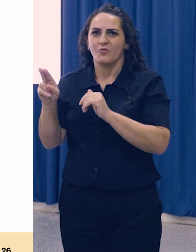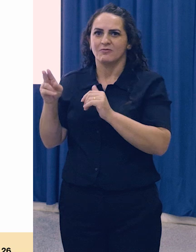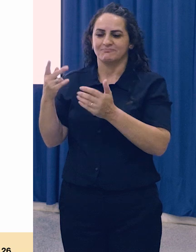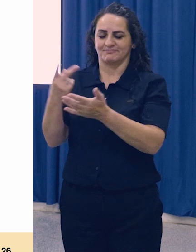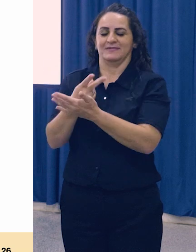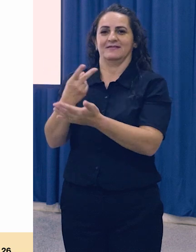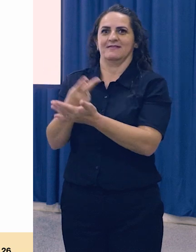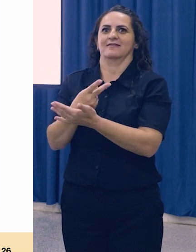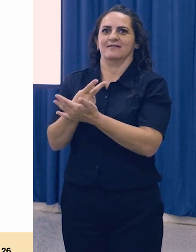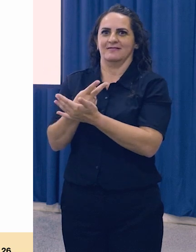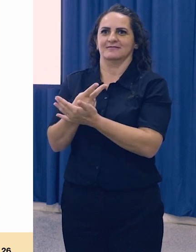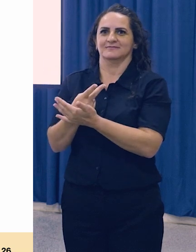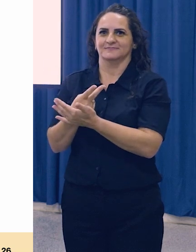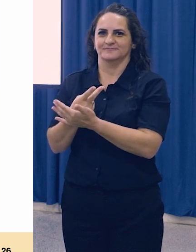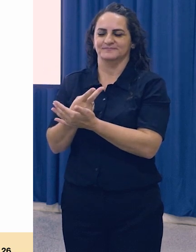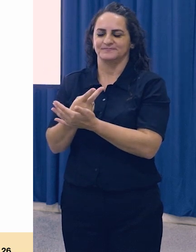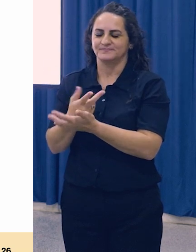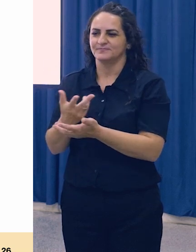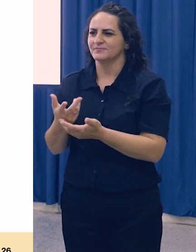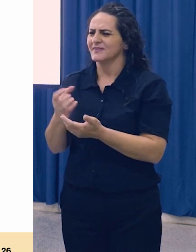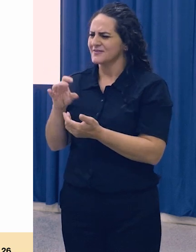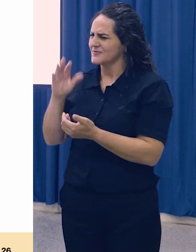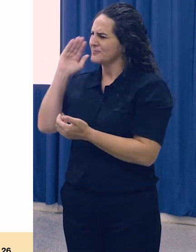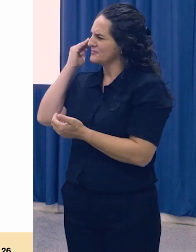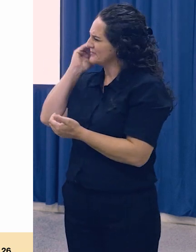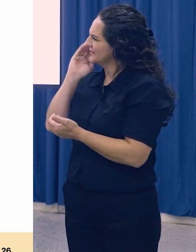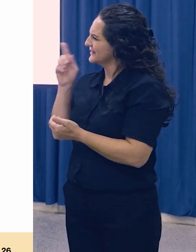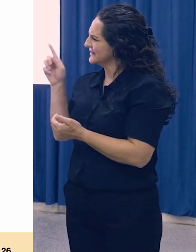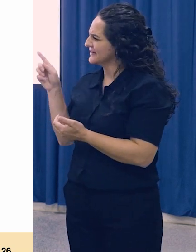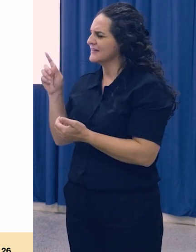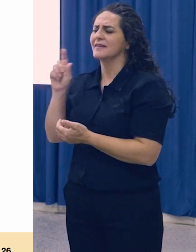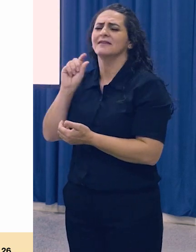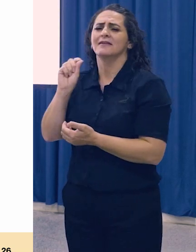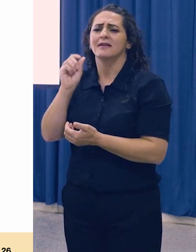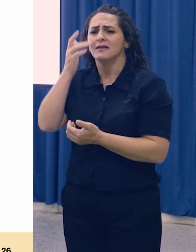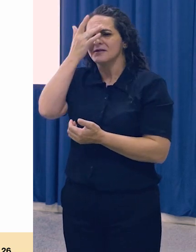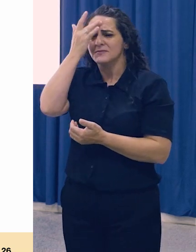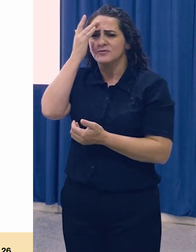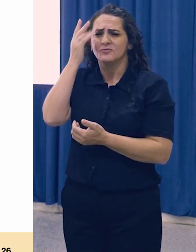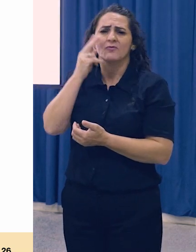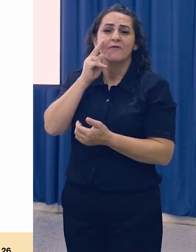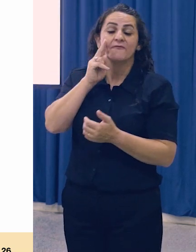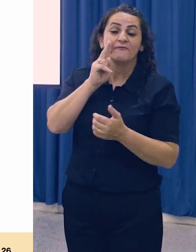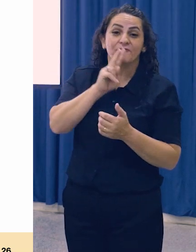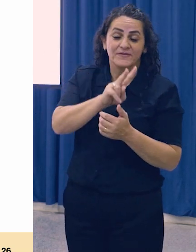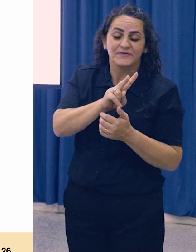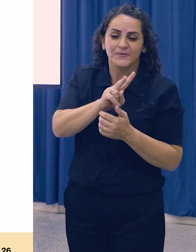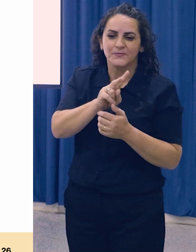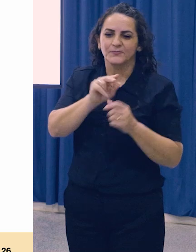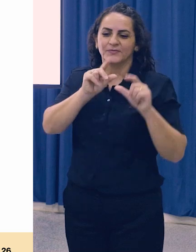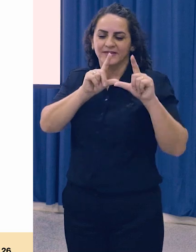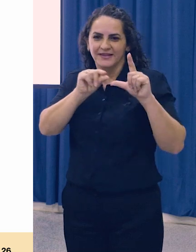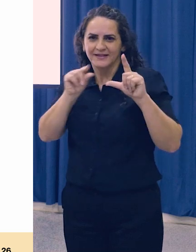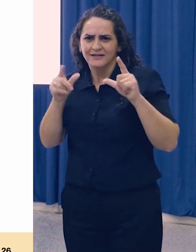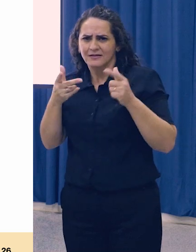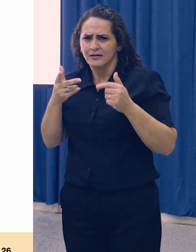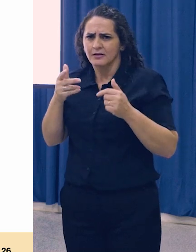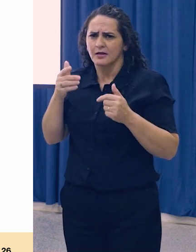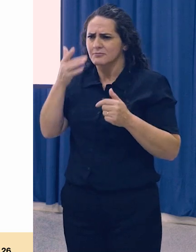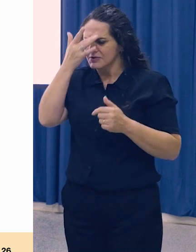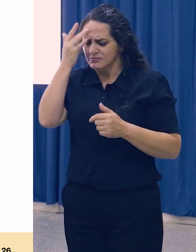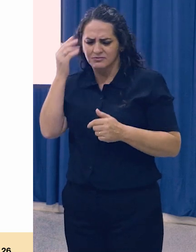errado. Só dá para entender essa cena quem viu a série. Então, quem não viu a série vai ficar curioso para entender essa